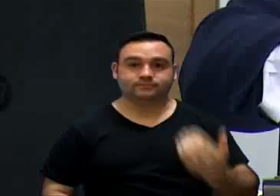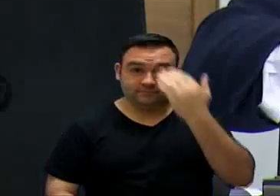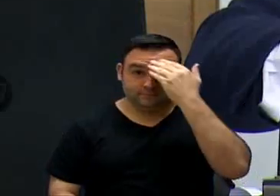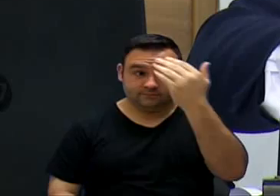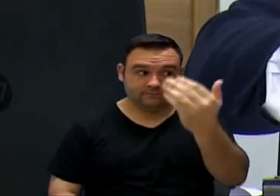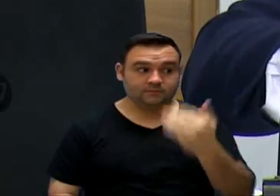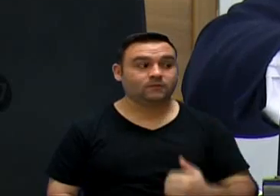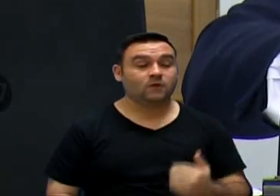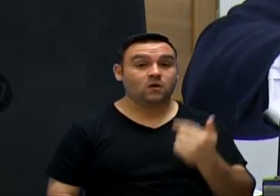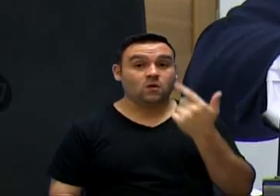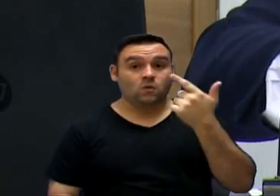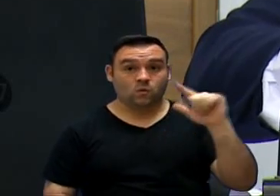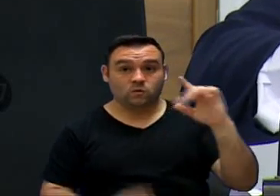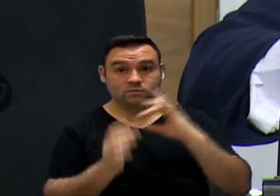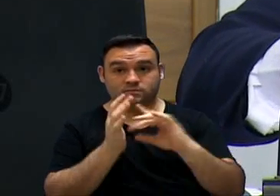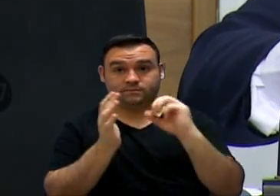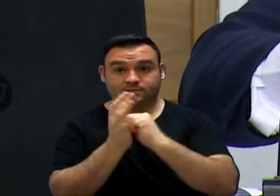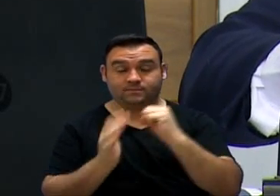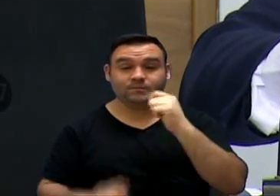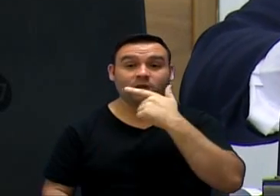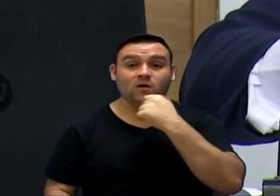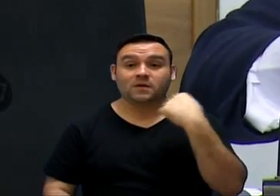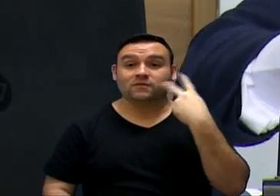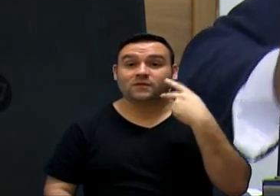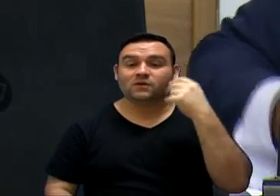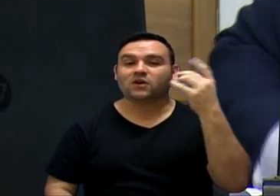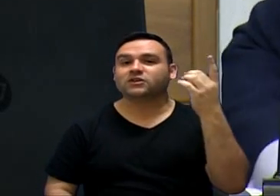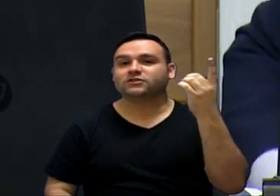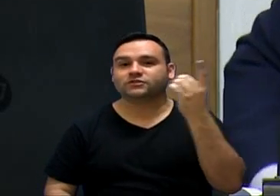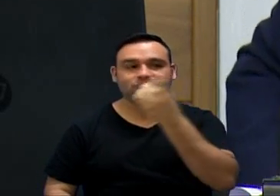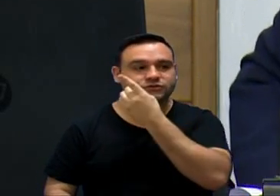vereadora. O próximo escrito verbal, vereador Fernando Dini.